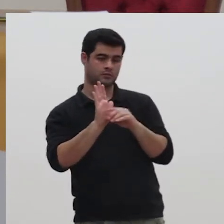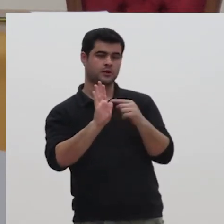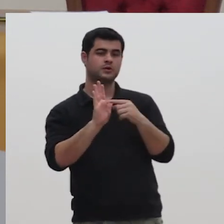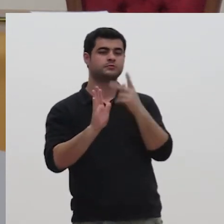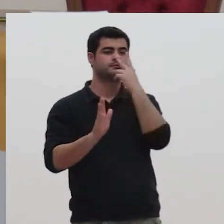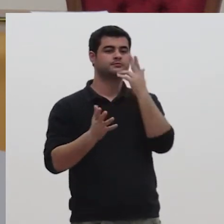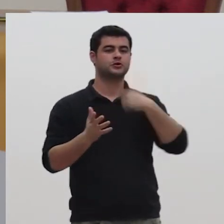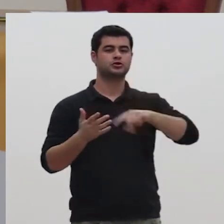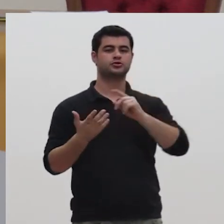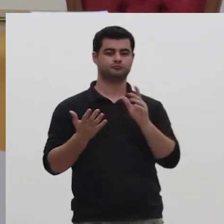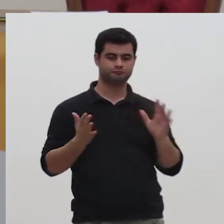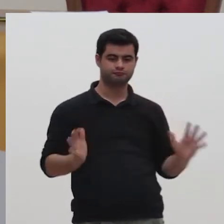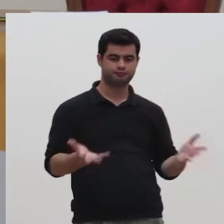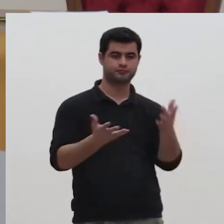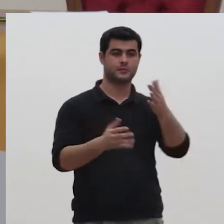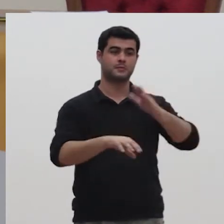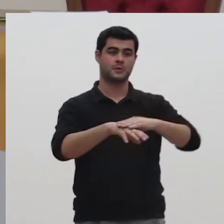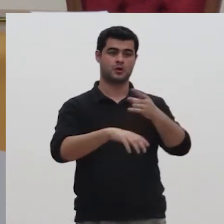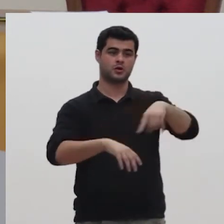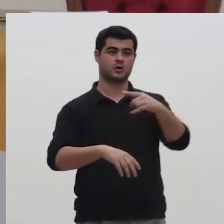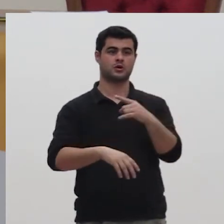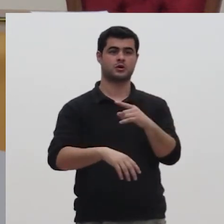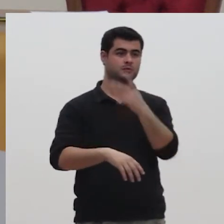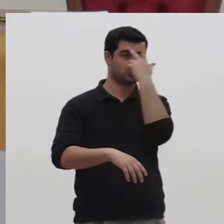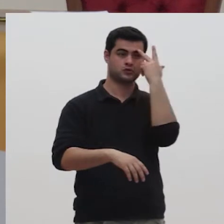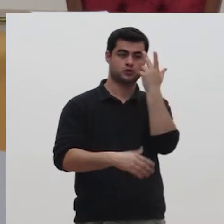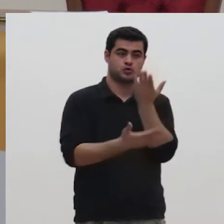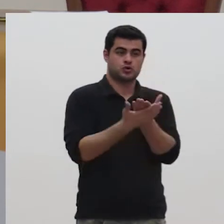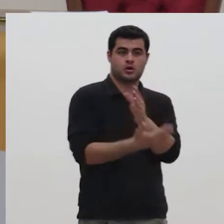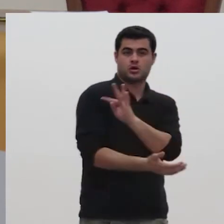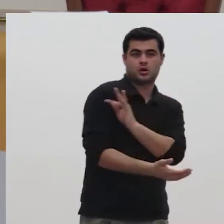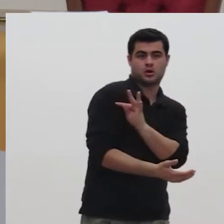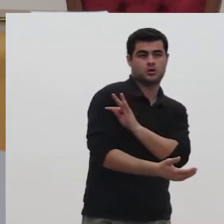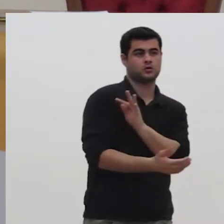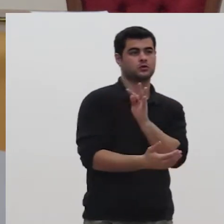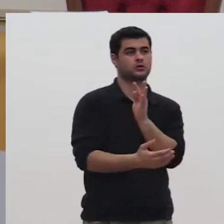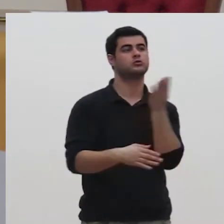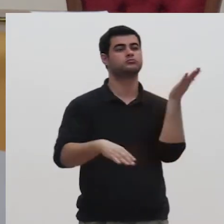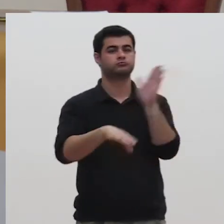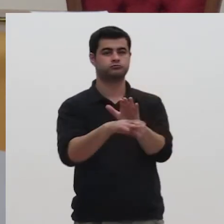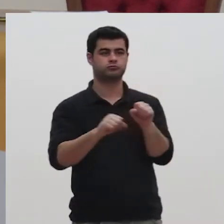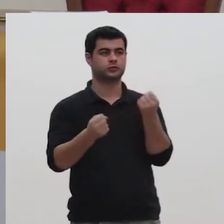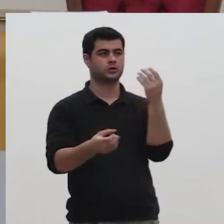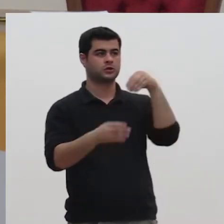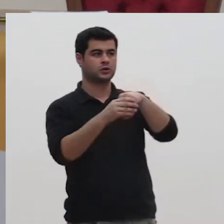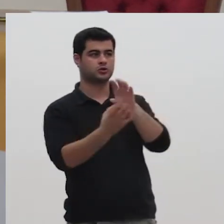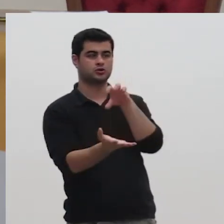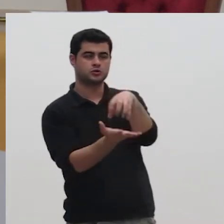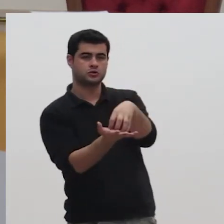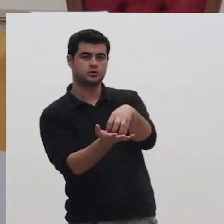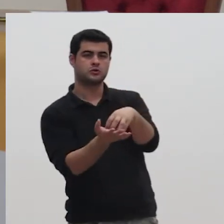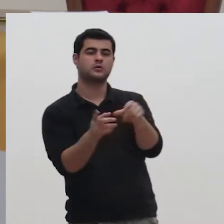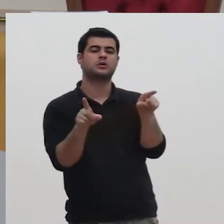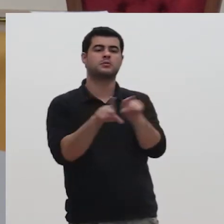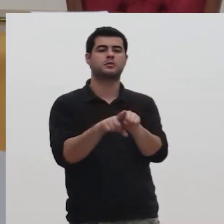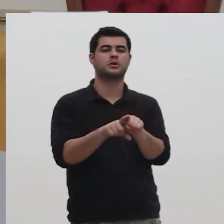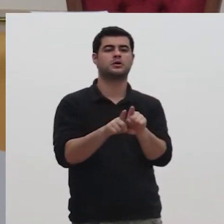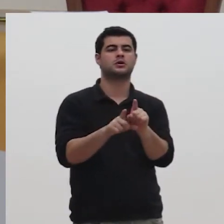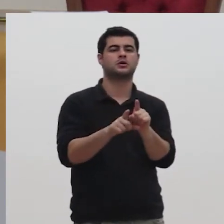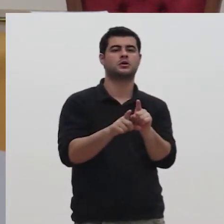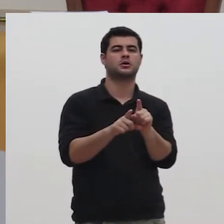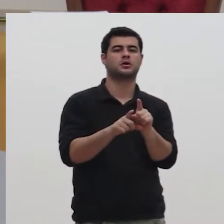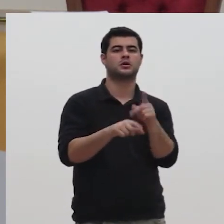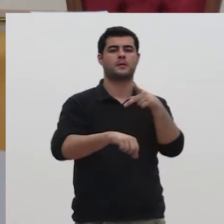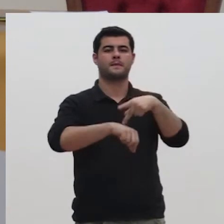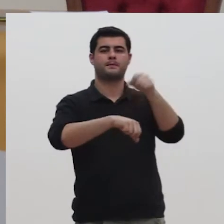incentivados para que os nossos técnicos possam executar esses temas de interesse institucional, a exemplo que já acontece, por exemplo, na pós